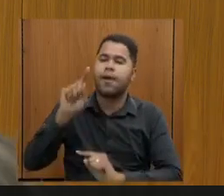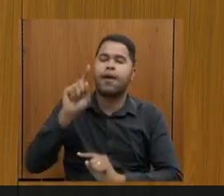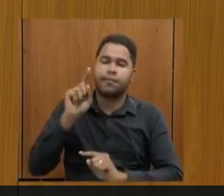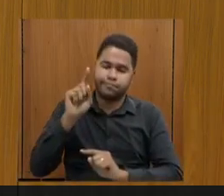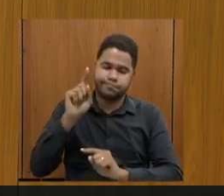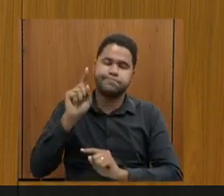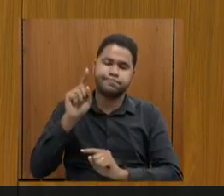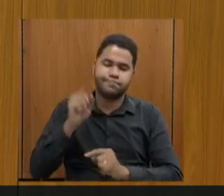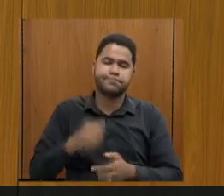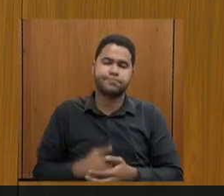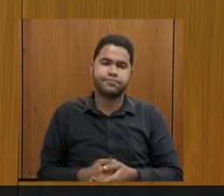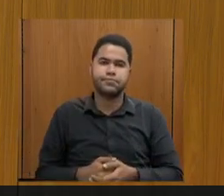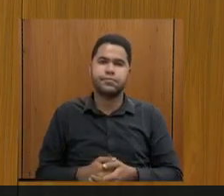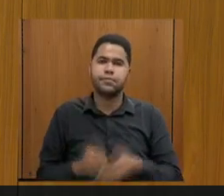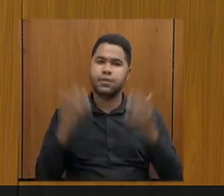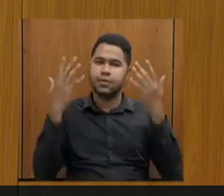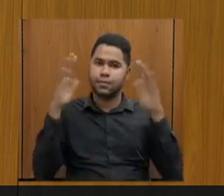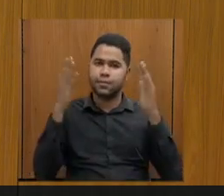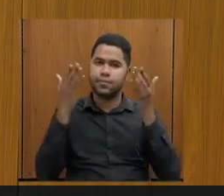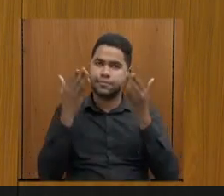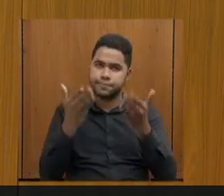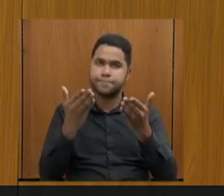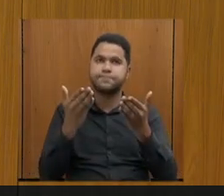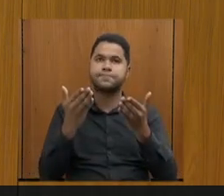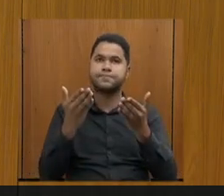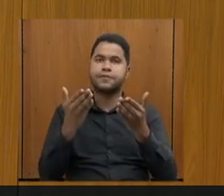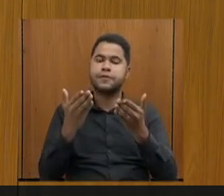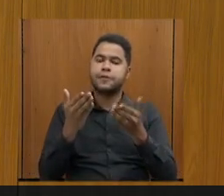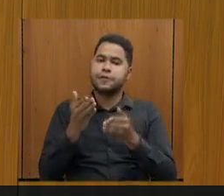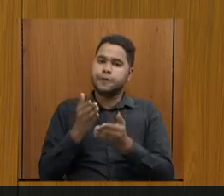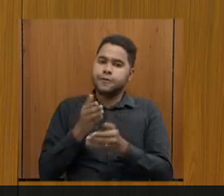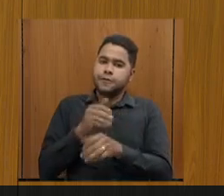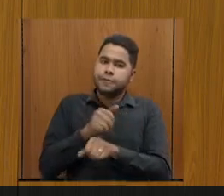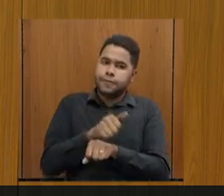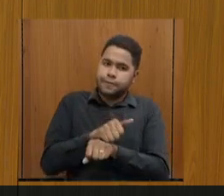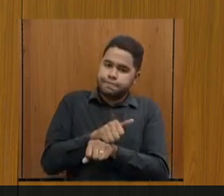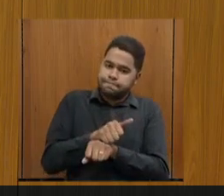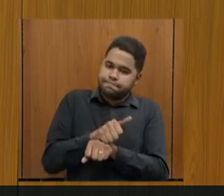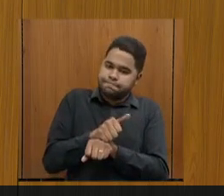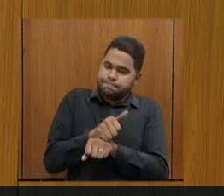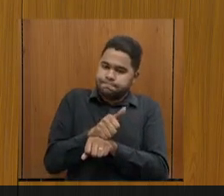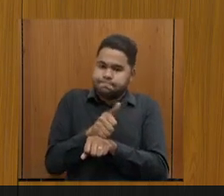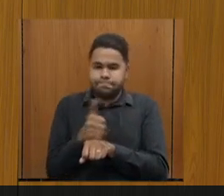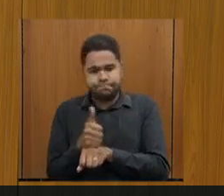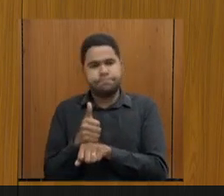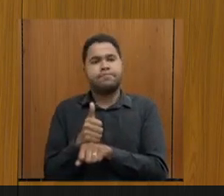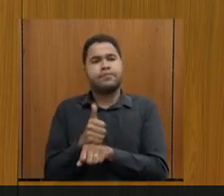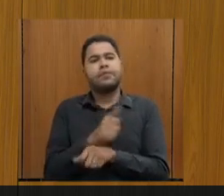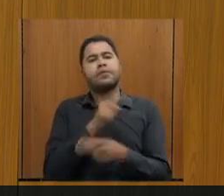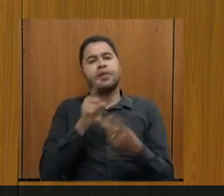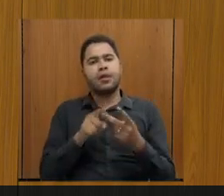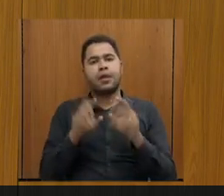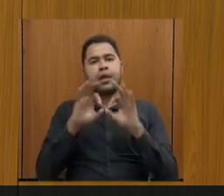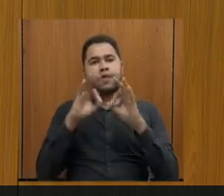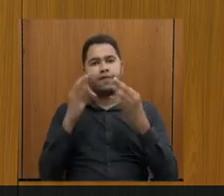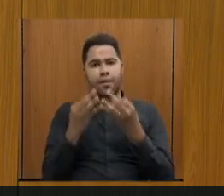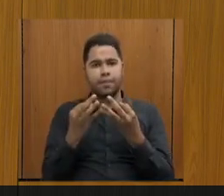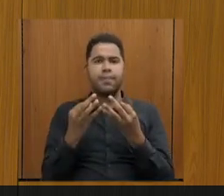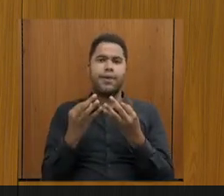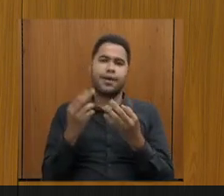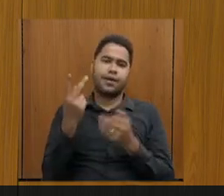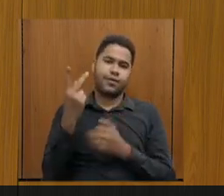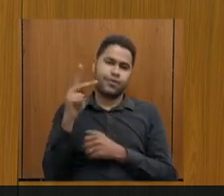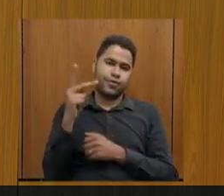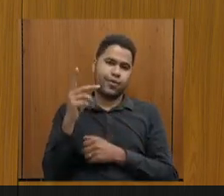para recuperar eu parabenizo o senhor pela resiliência a família do senhor como Deputado João Leite